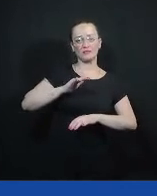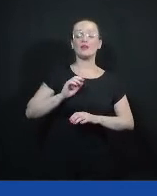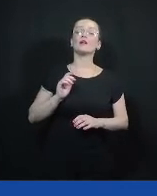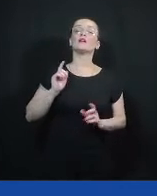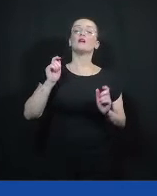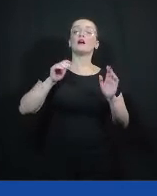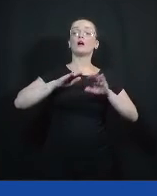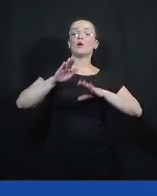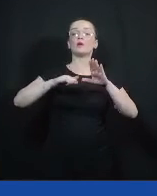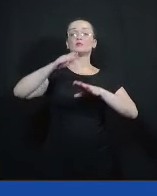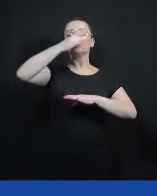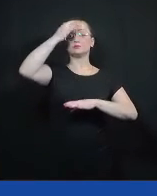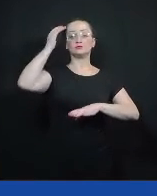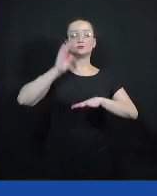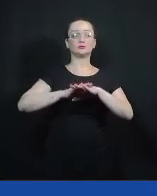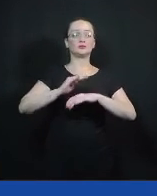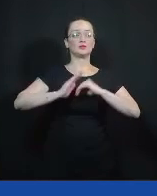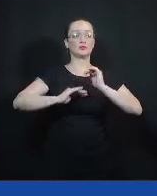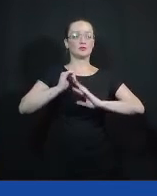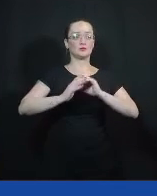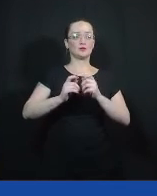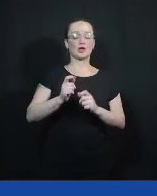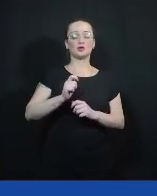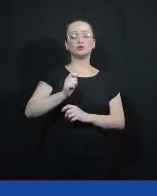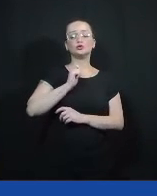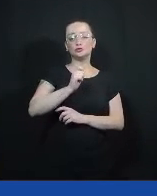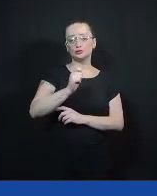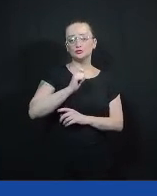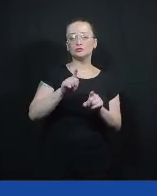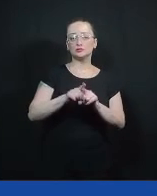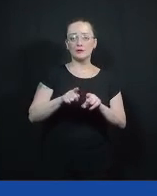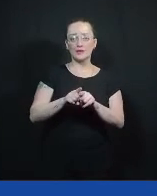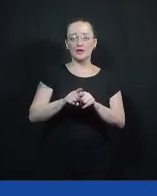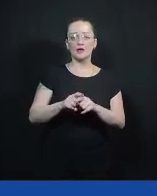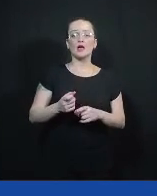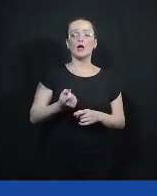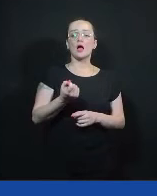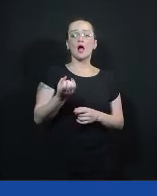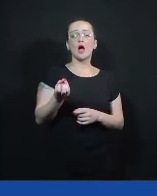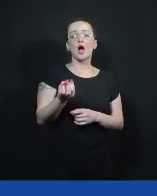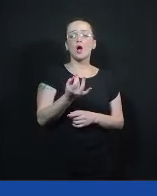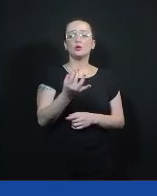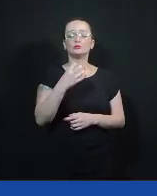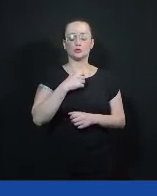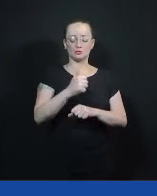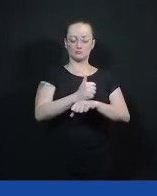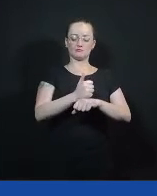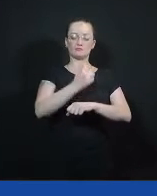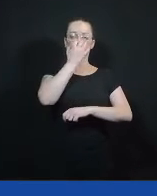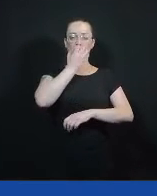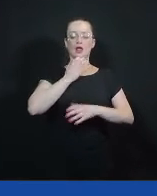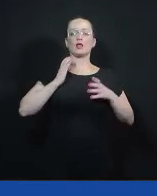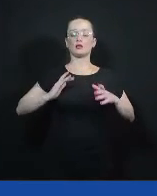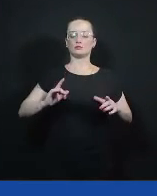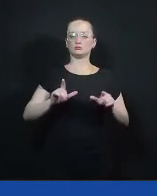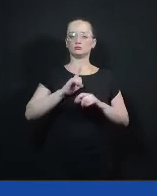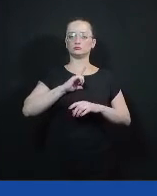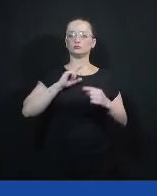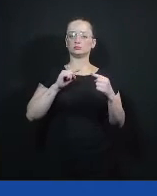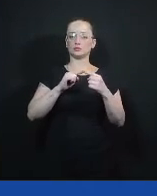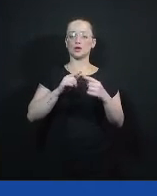muitas pessoas exerçam algum mínimo de atividade jornalística. Algumas de forma bastante profissional, bastante séria,